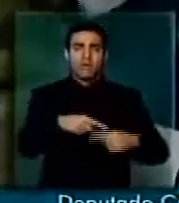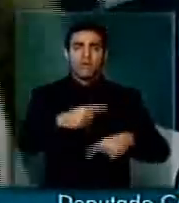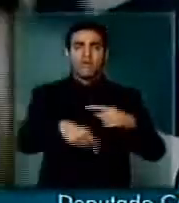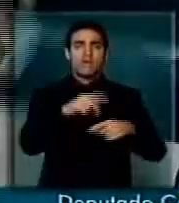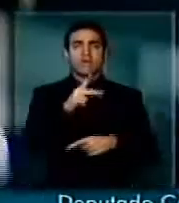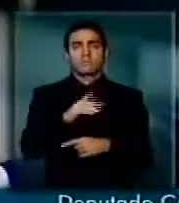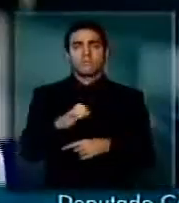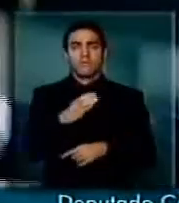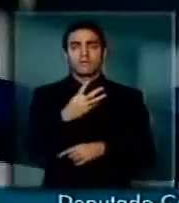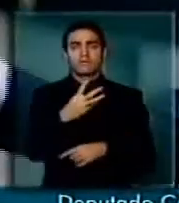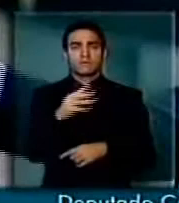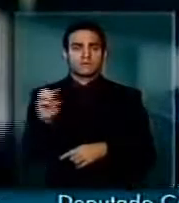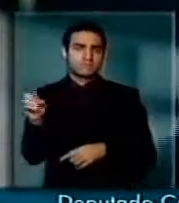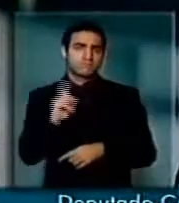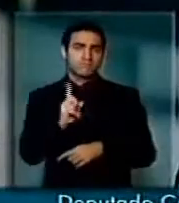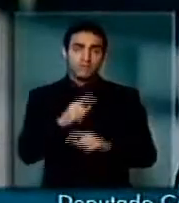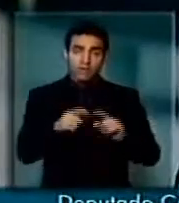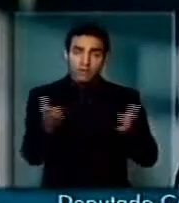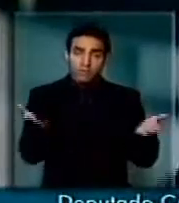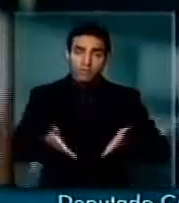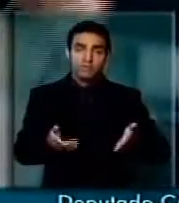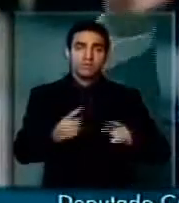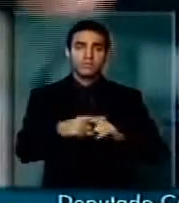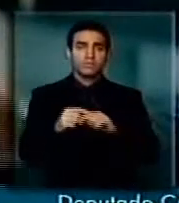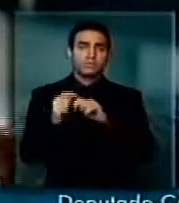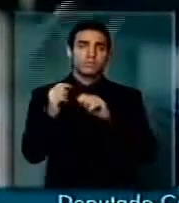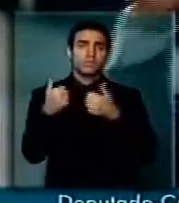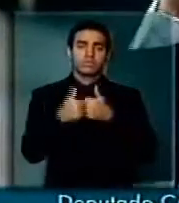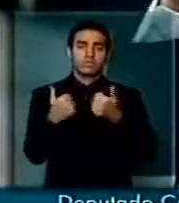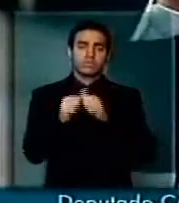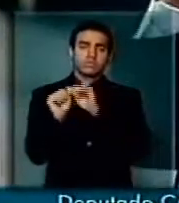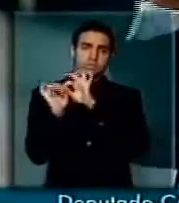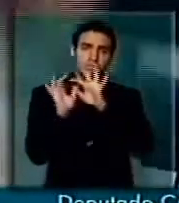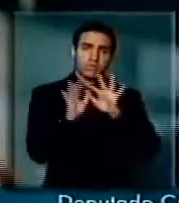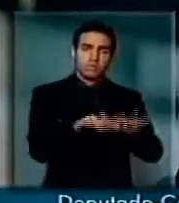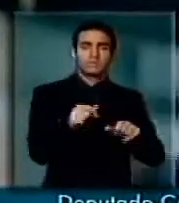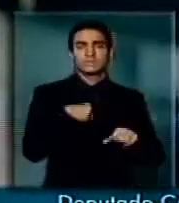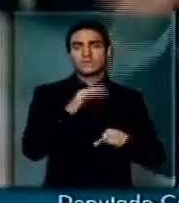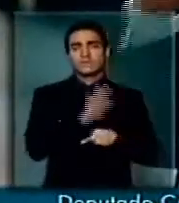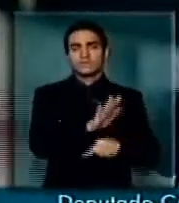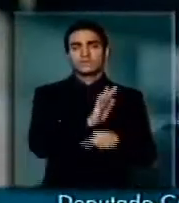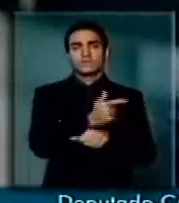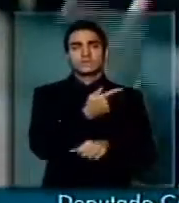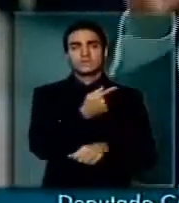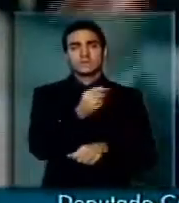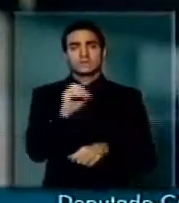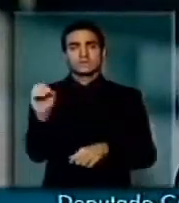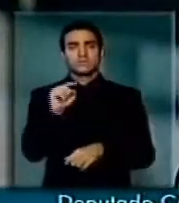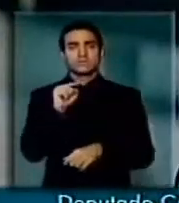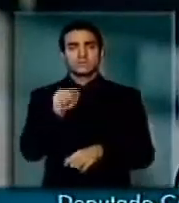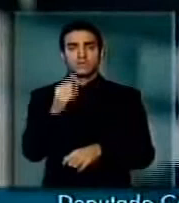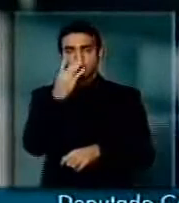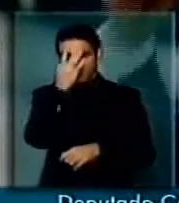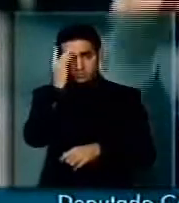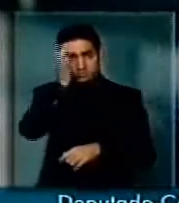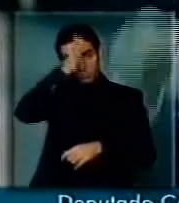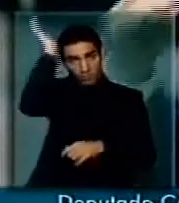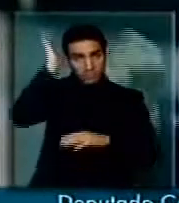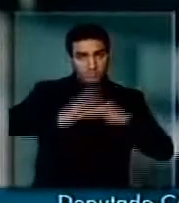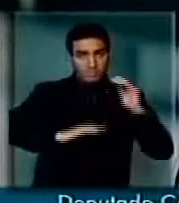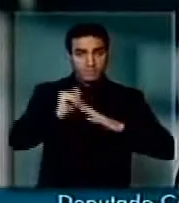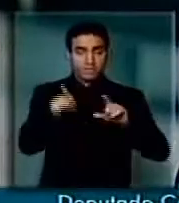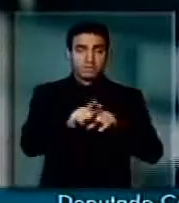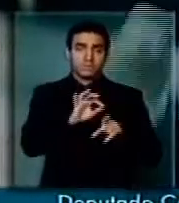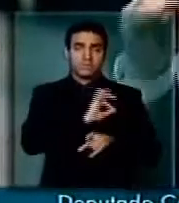dessa militância que nós estamos trazendo para Brasília, trazer vitória para os mais de 700 mil bombeiros e policiais militares. É o resgate